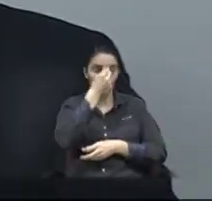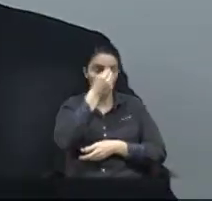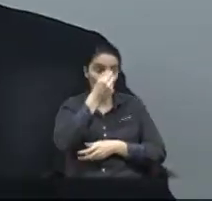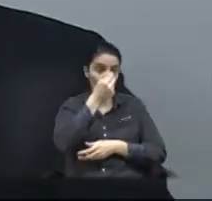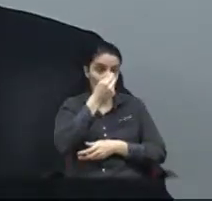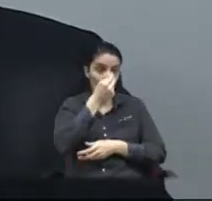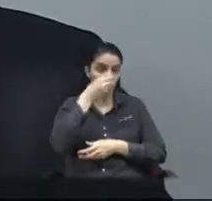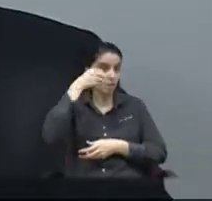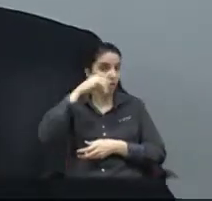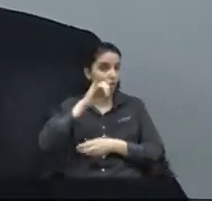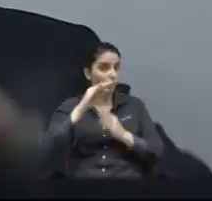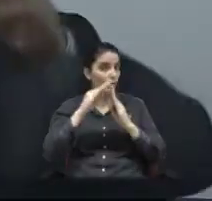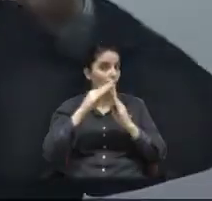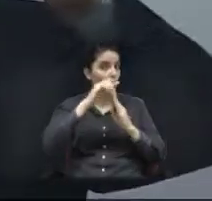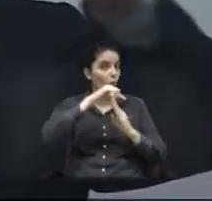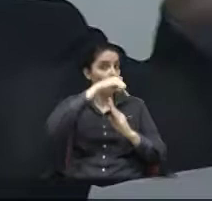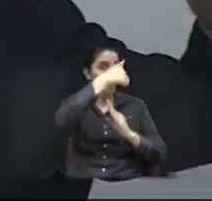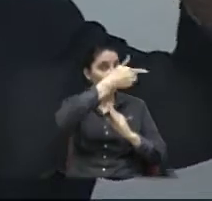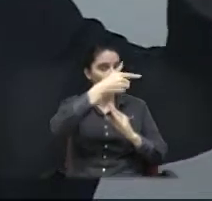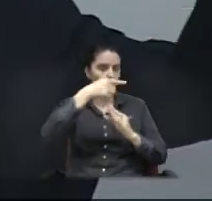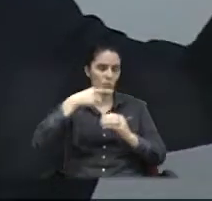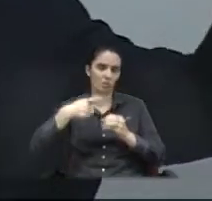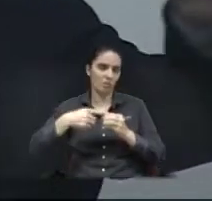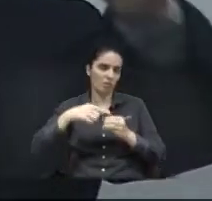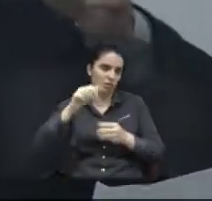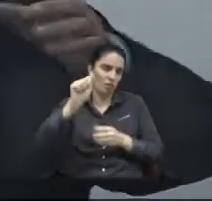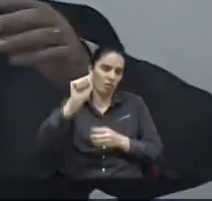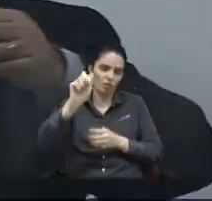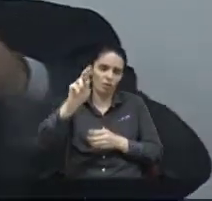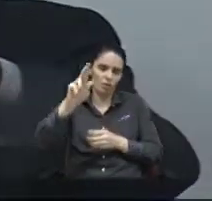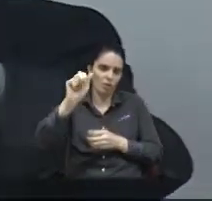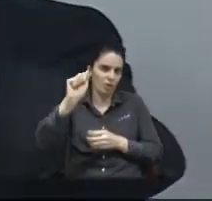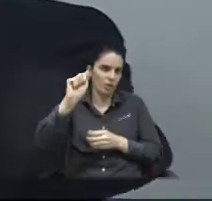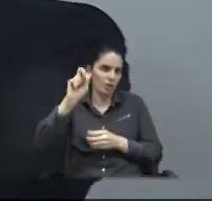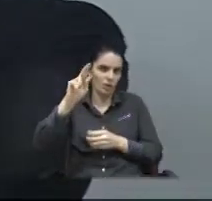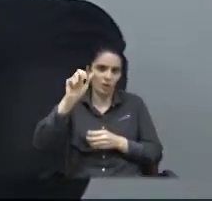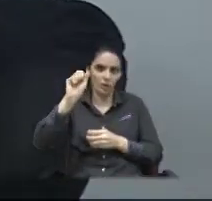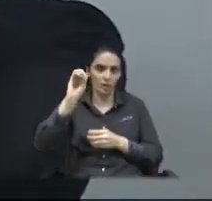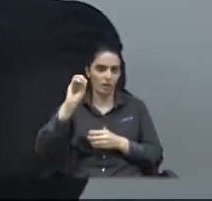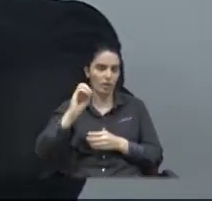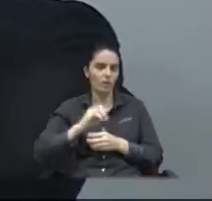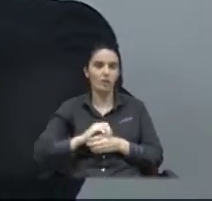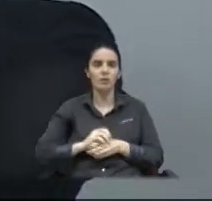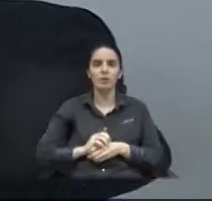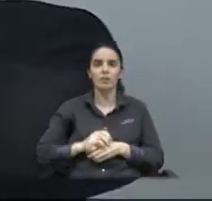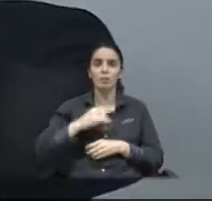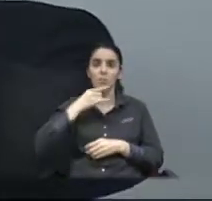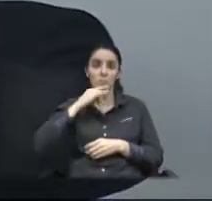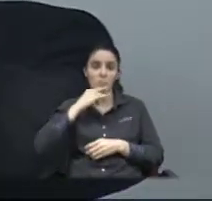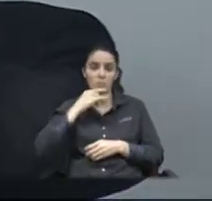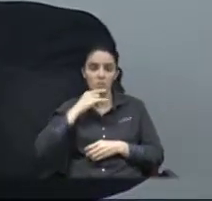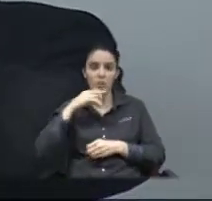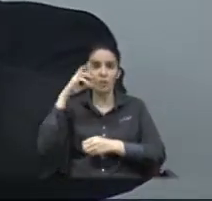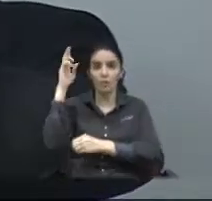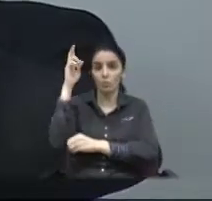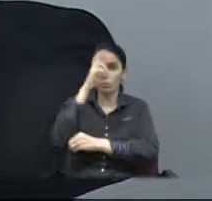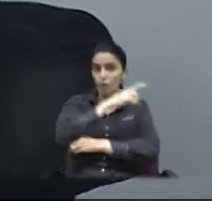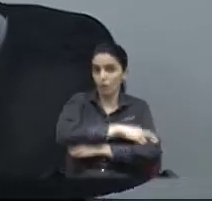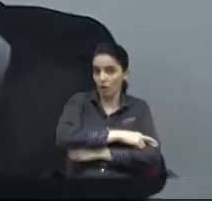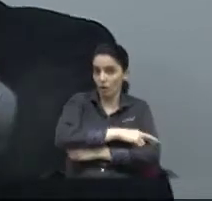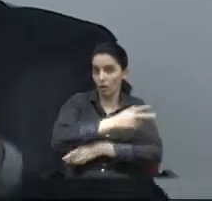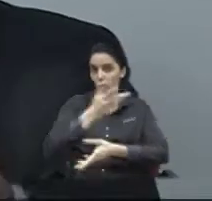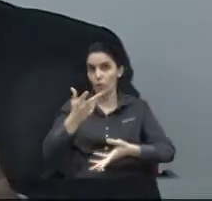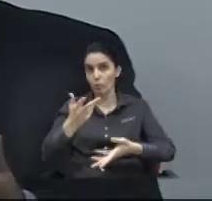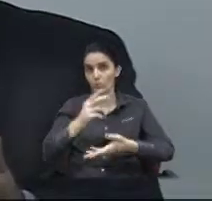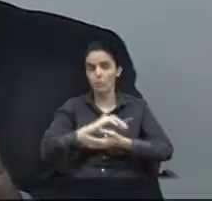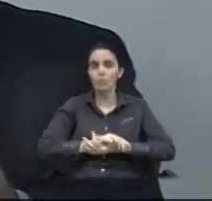Limeira, escolhesse Araras, Piracicaba, Rio Claro, o filho do Jorge não seria operado. Talvez não